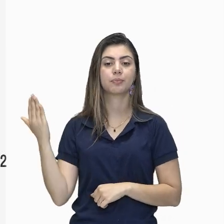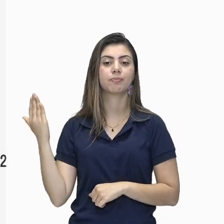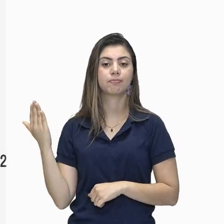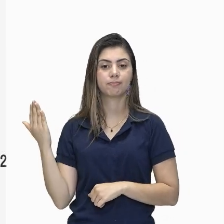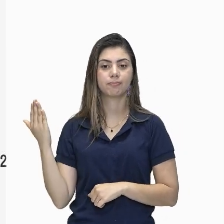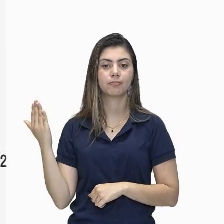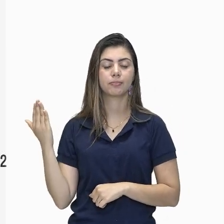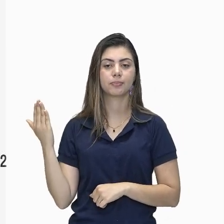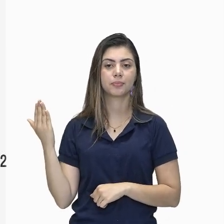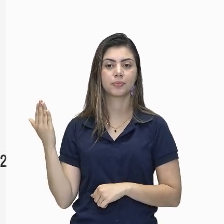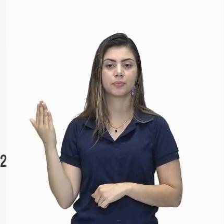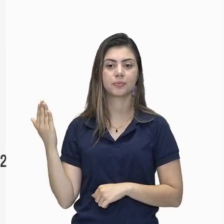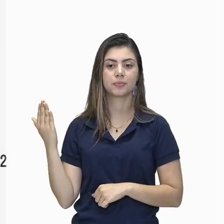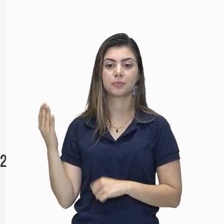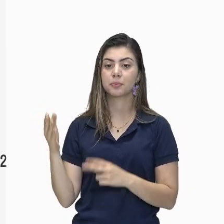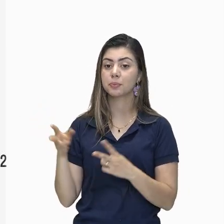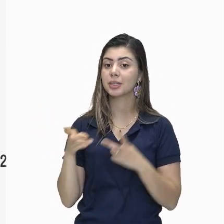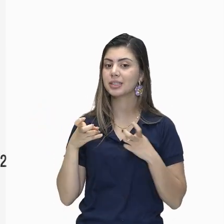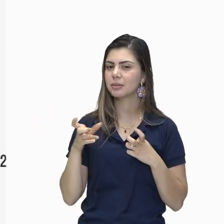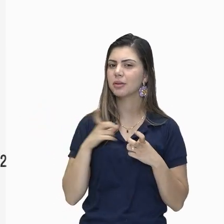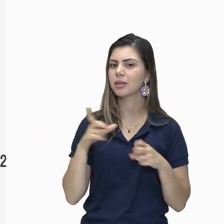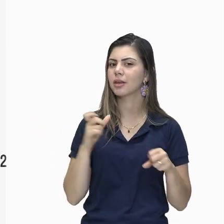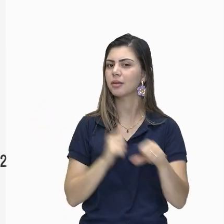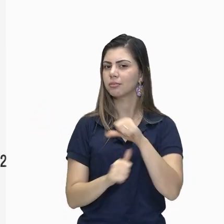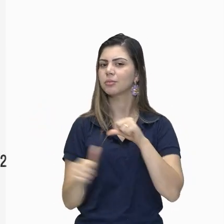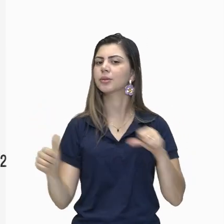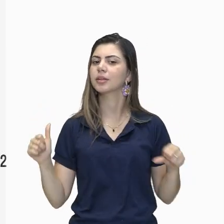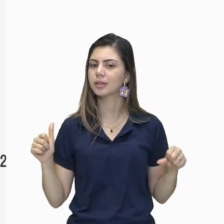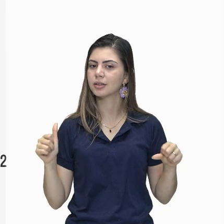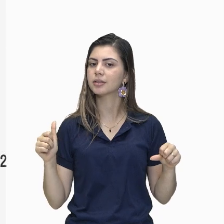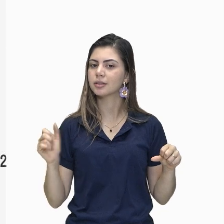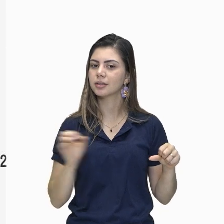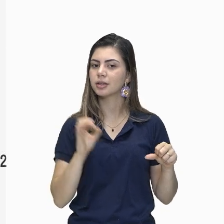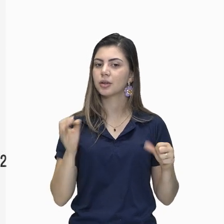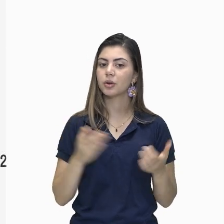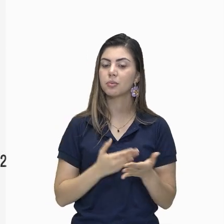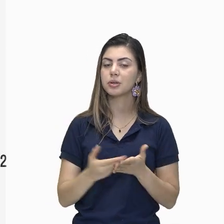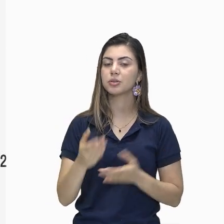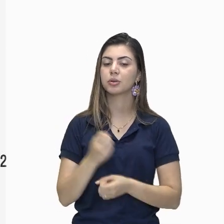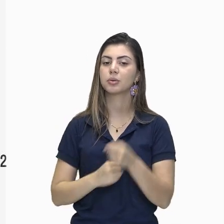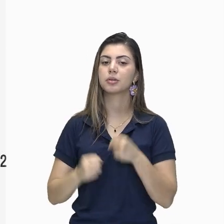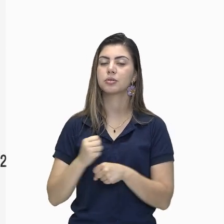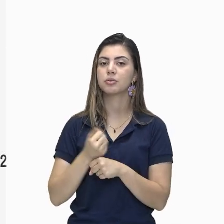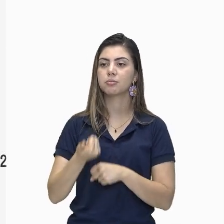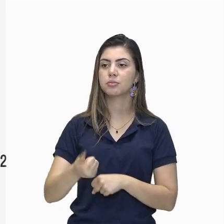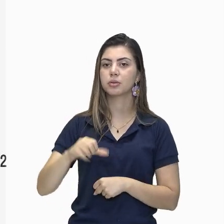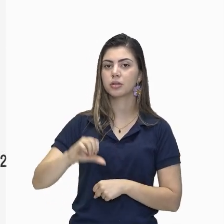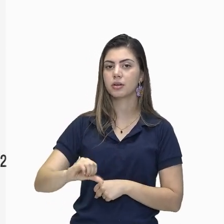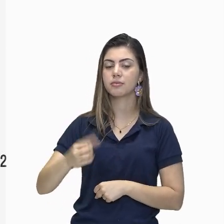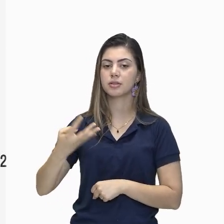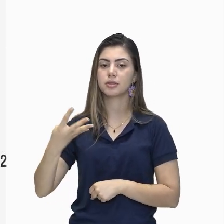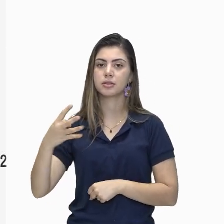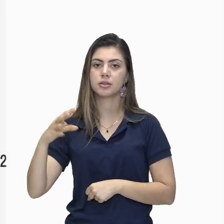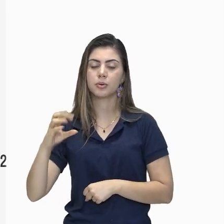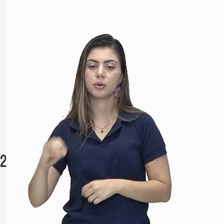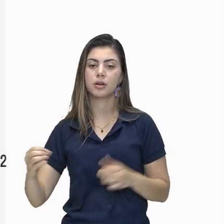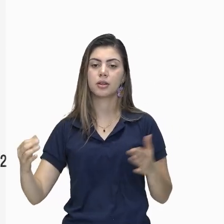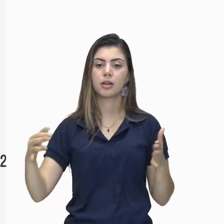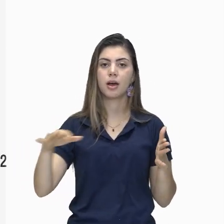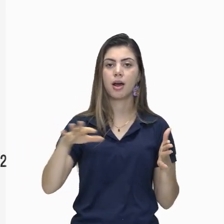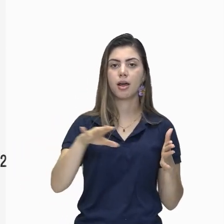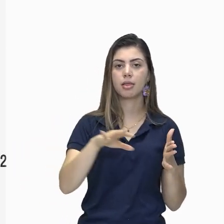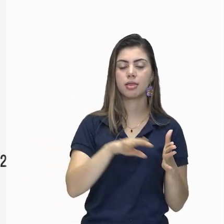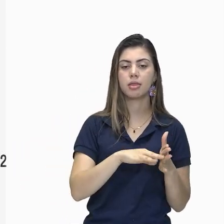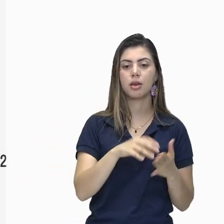ver, observem essas mudanças que ocorrem desde 1940 até o ano de